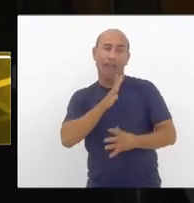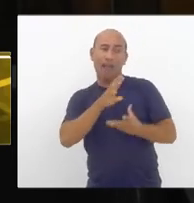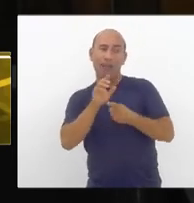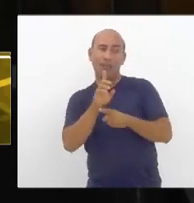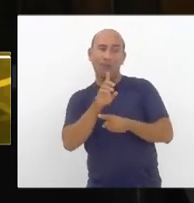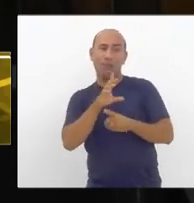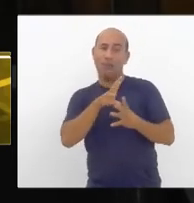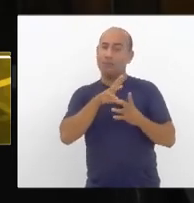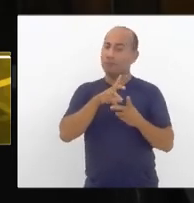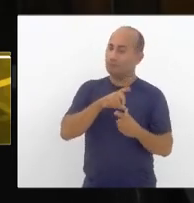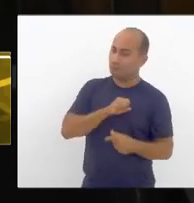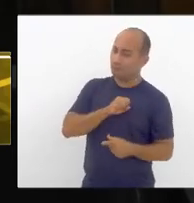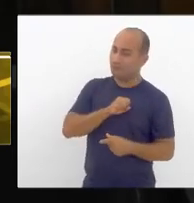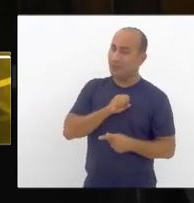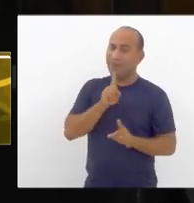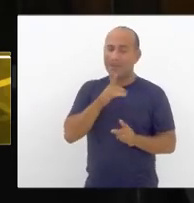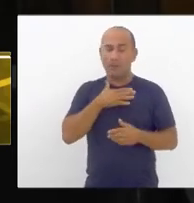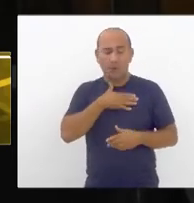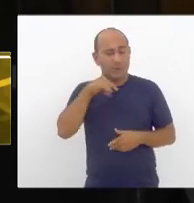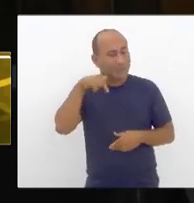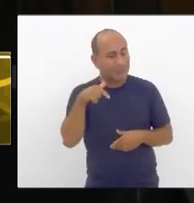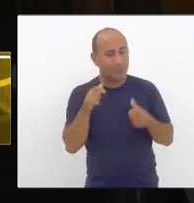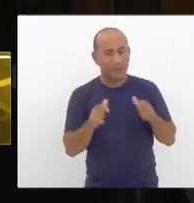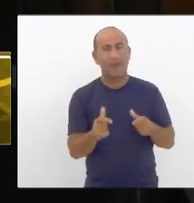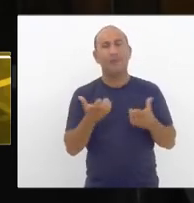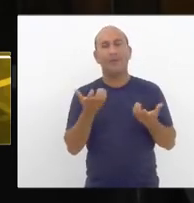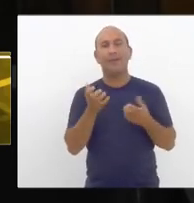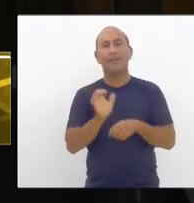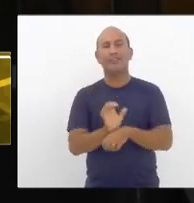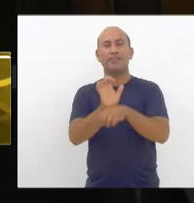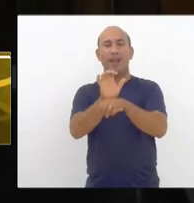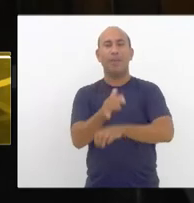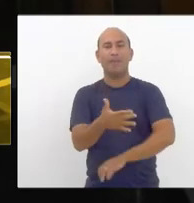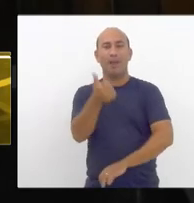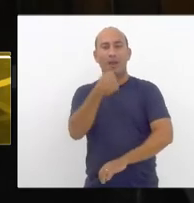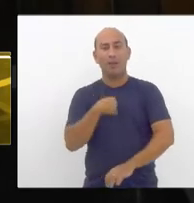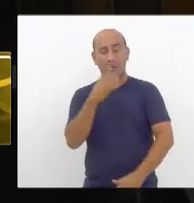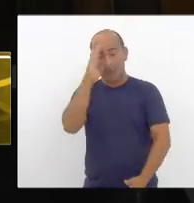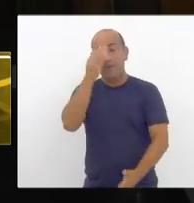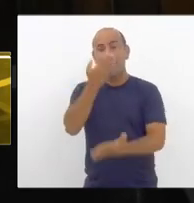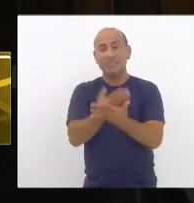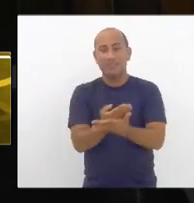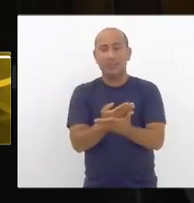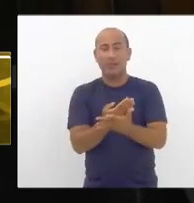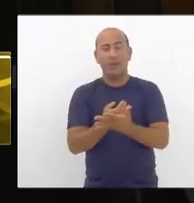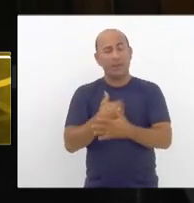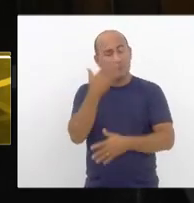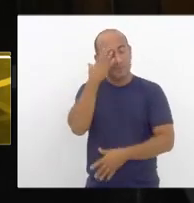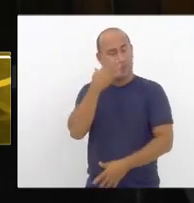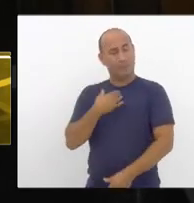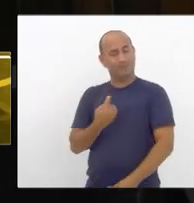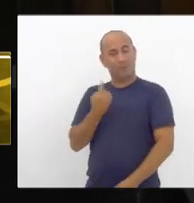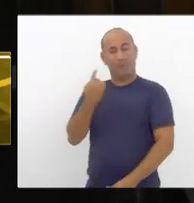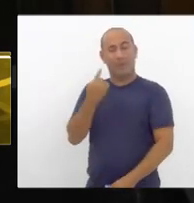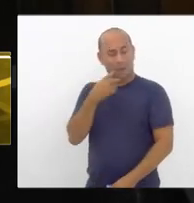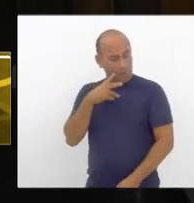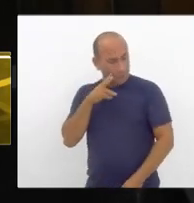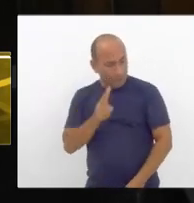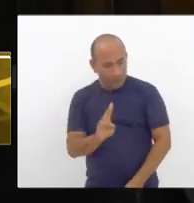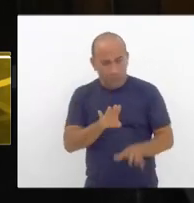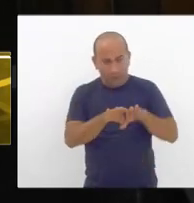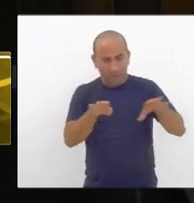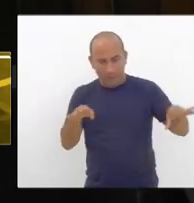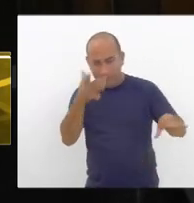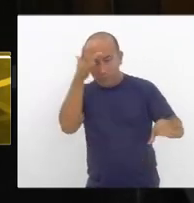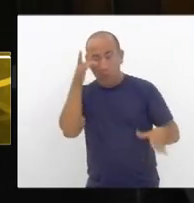quero ficar aqui e eu quero que essa cidade esse estado sejam melhores eu acredito nisso e eu sei que eu não tô sozinho quando eu vejo essa mesa de pessoas